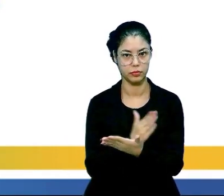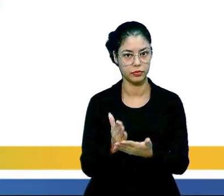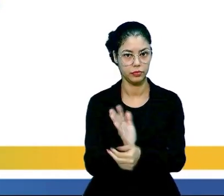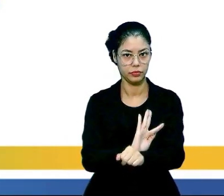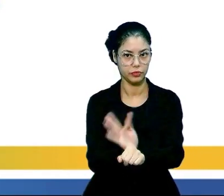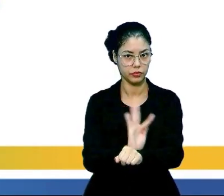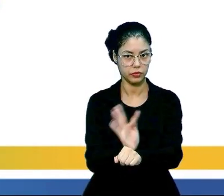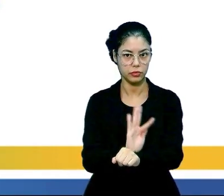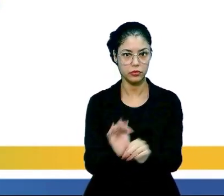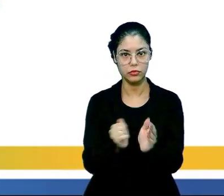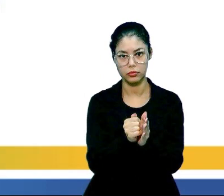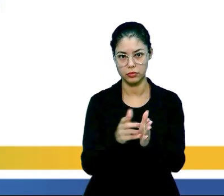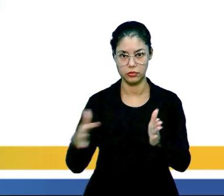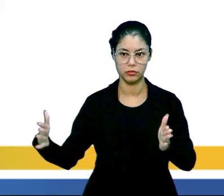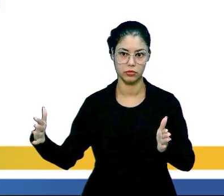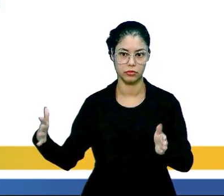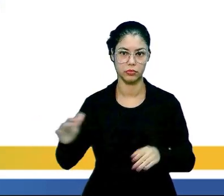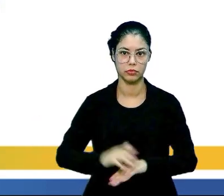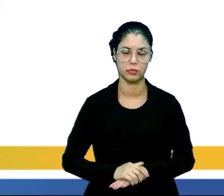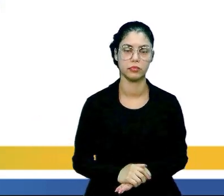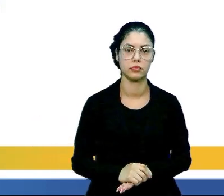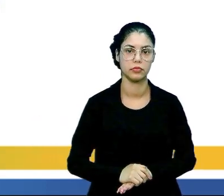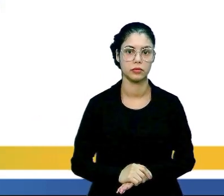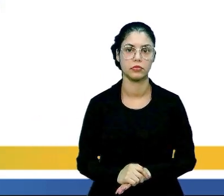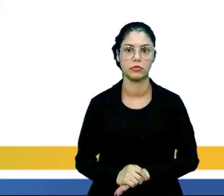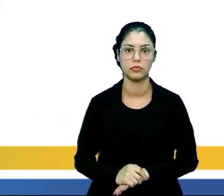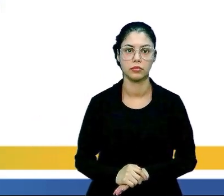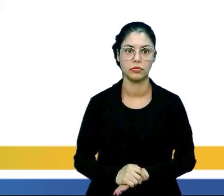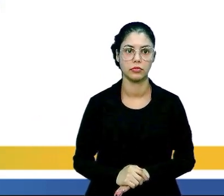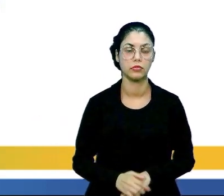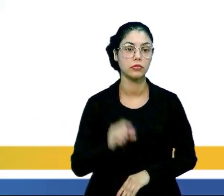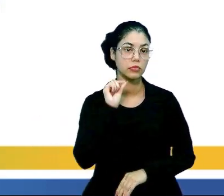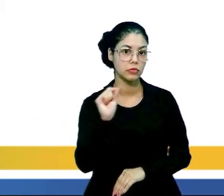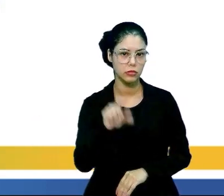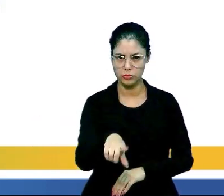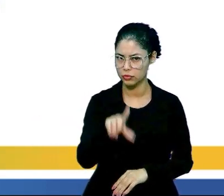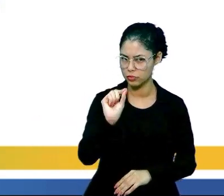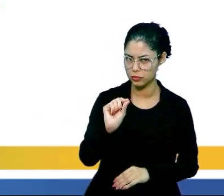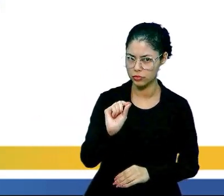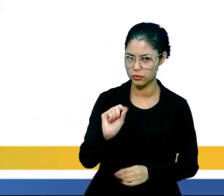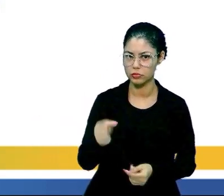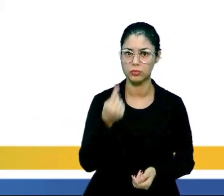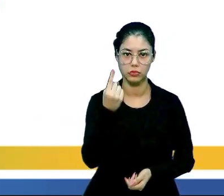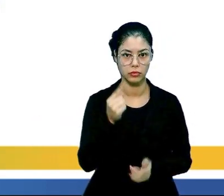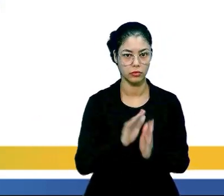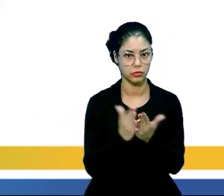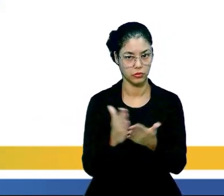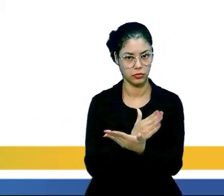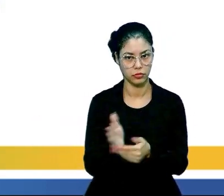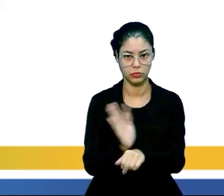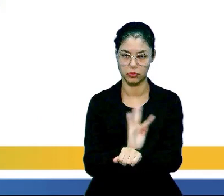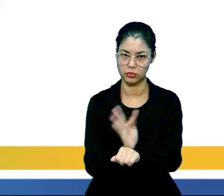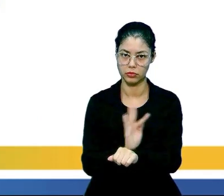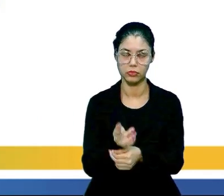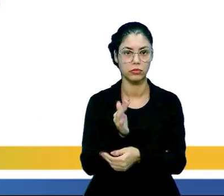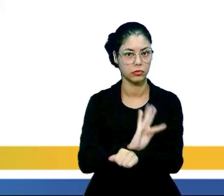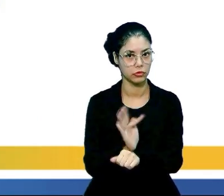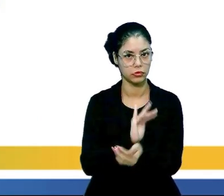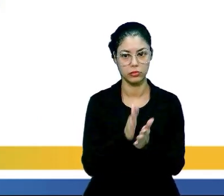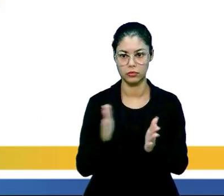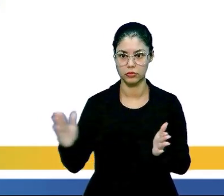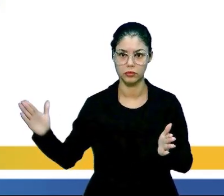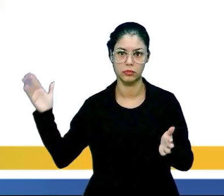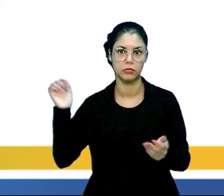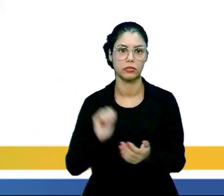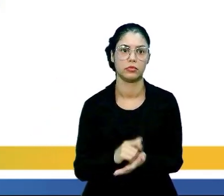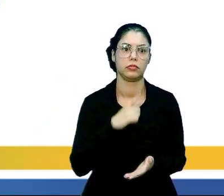citação a livros, filmes e séries. Escolha uma situação de um livro, de um filme ou de uma